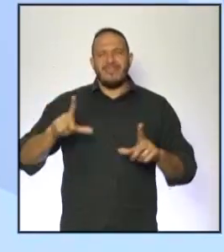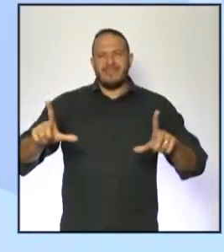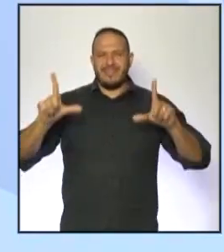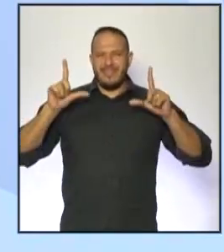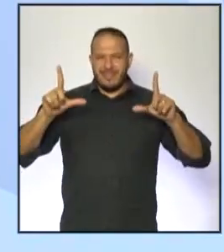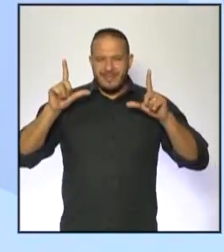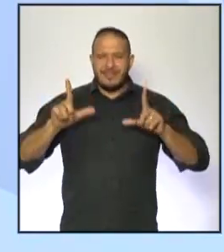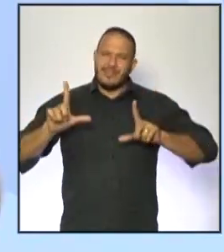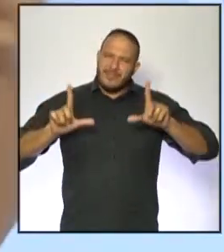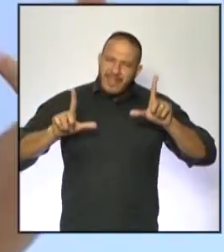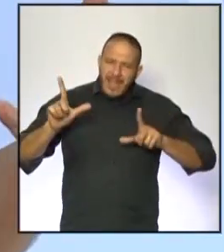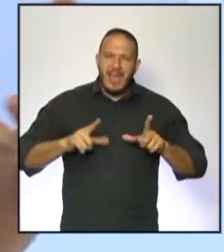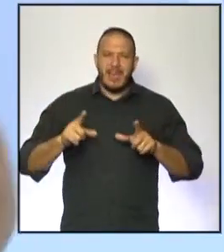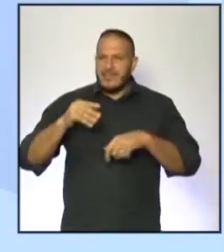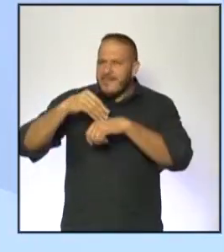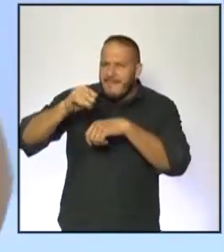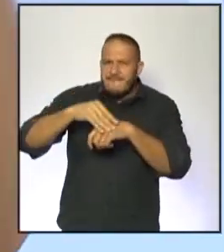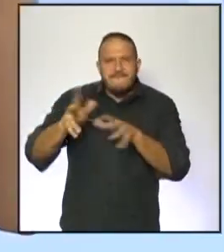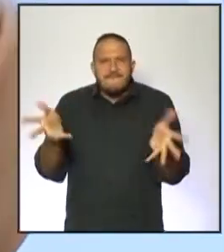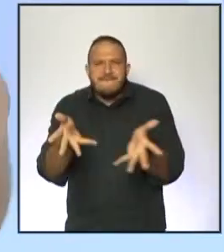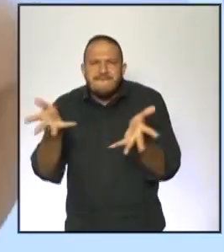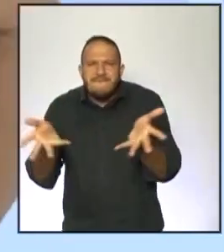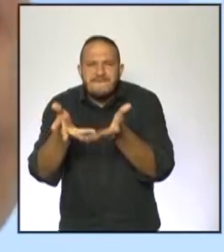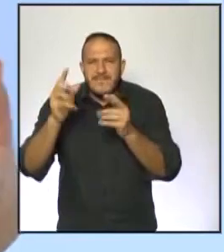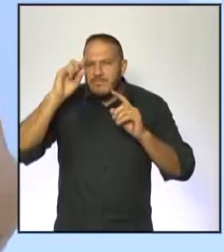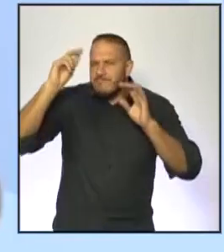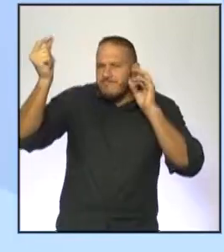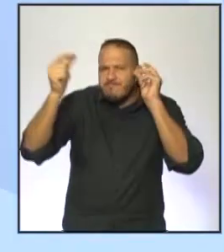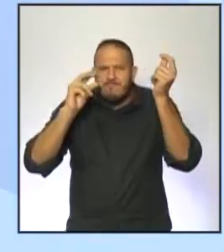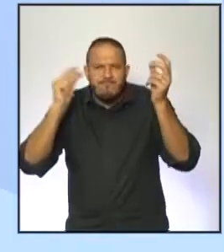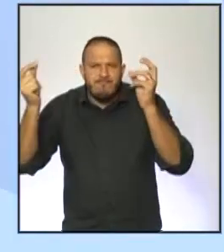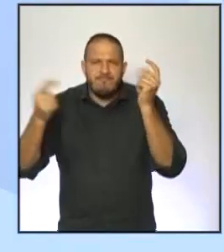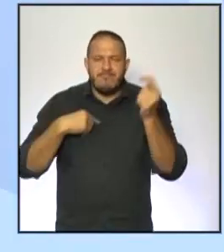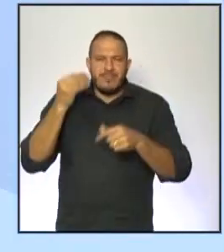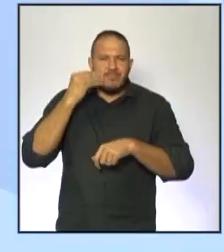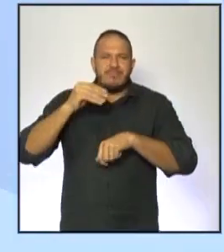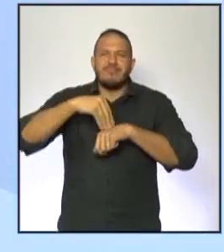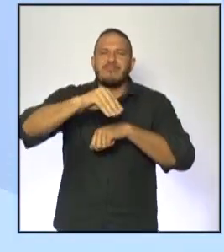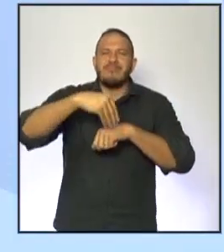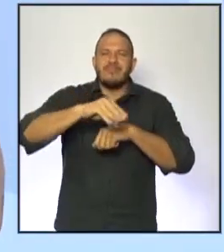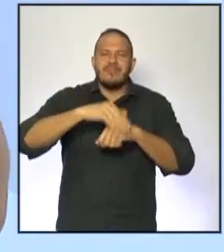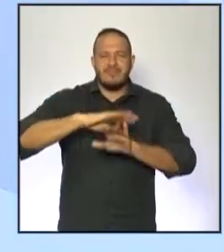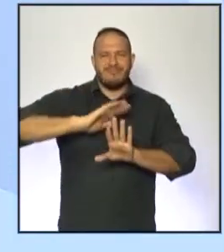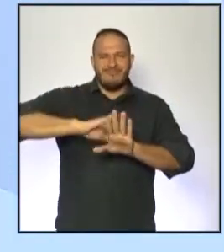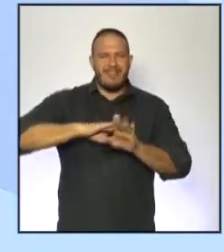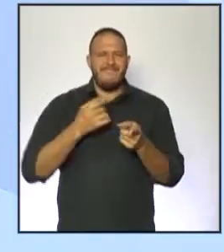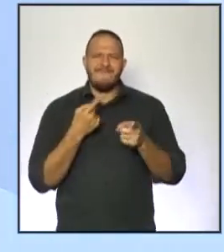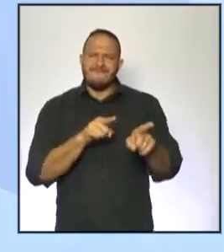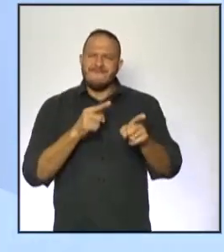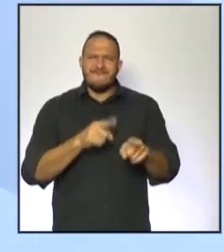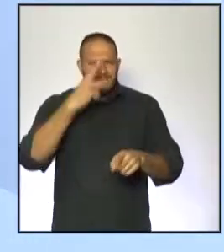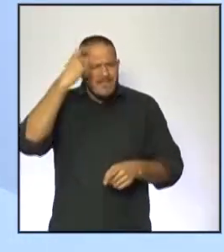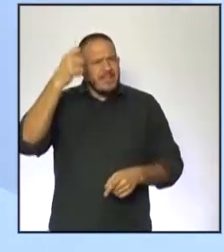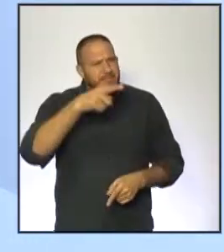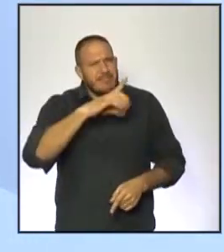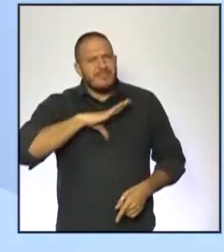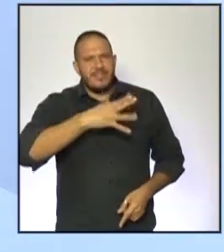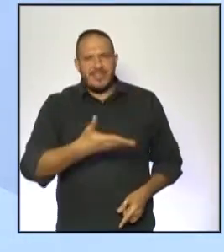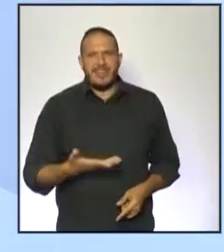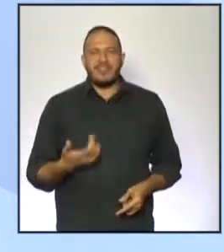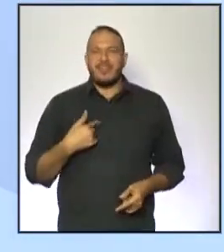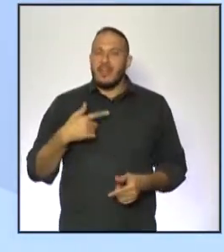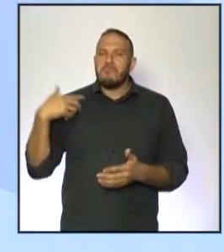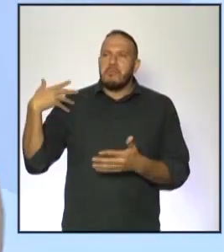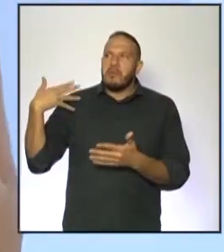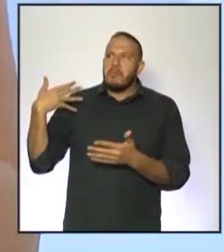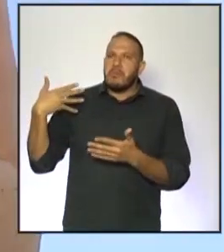questão da criatividade, da inventividade, para despertar essa questão do fazer. E de um tempo para cá, isso ganhou